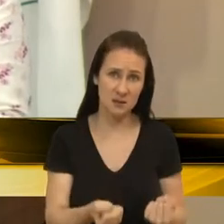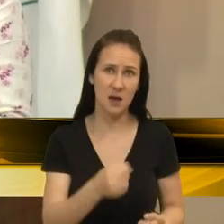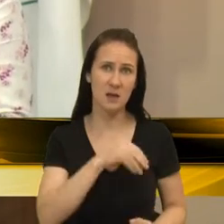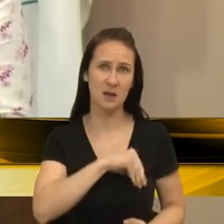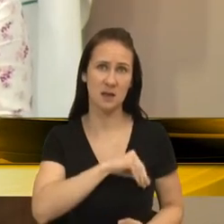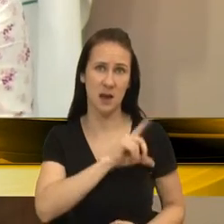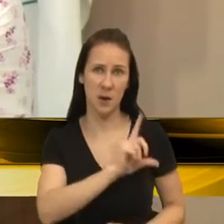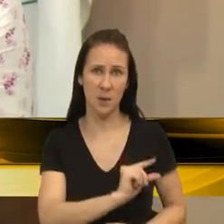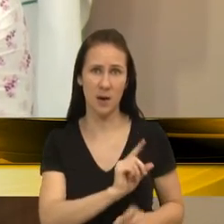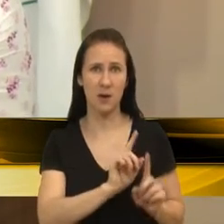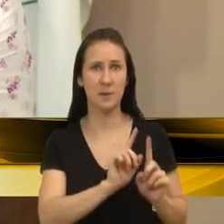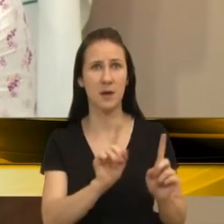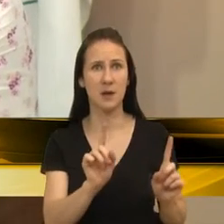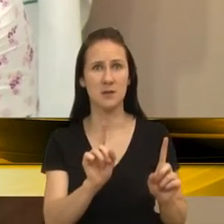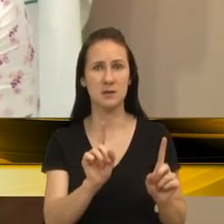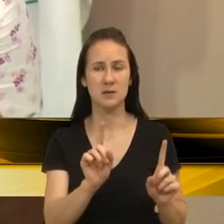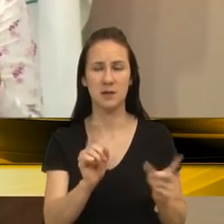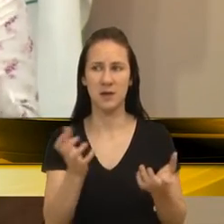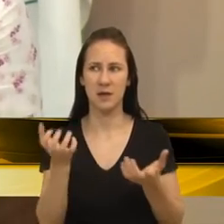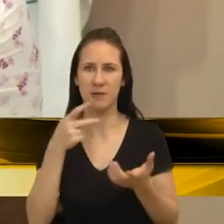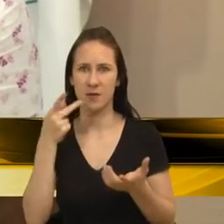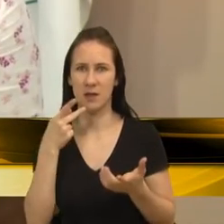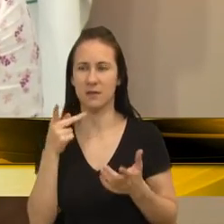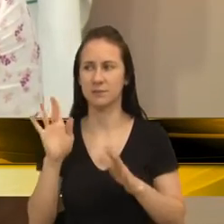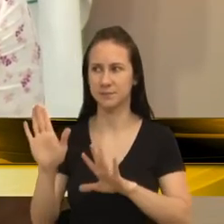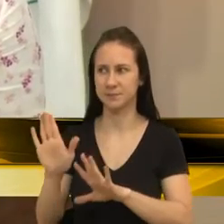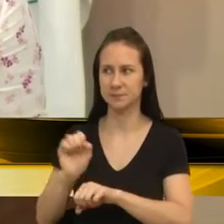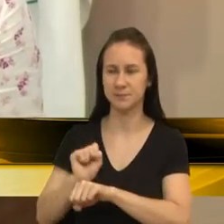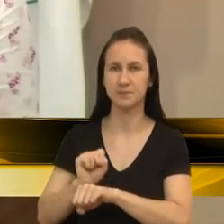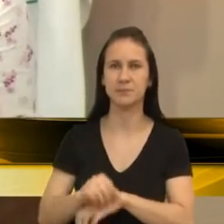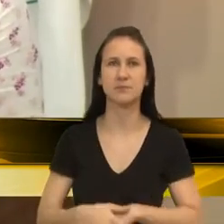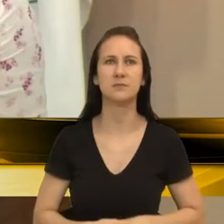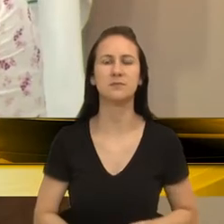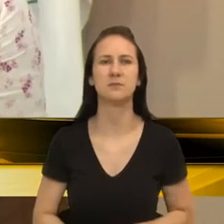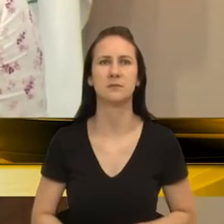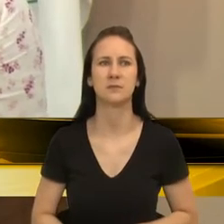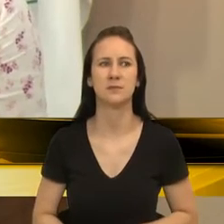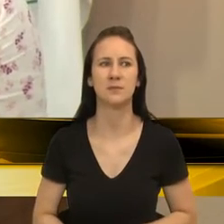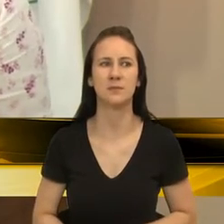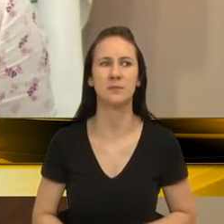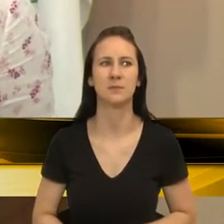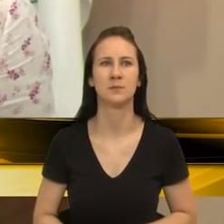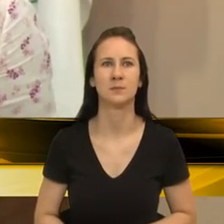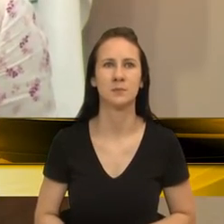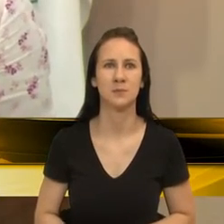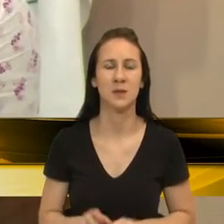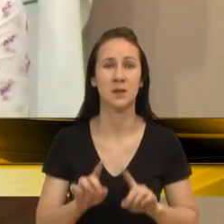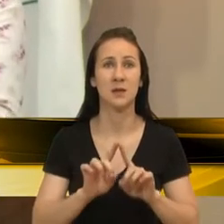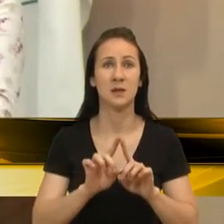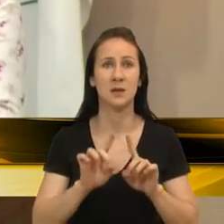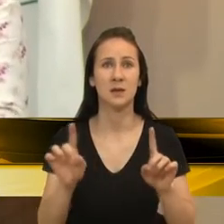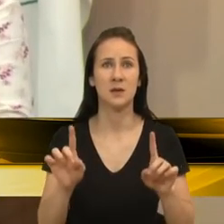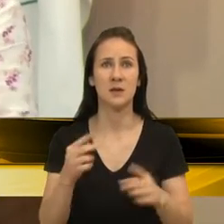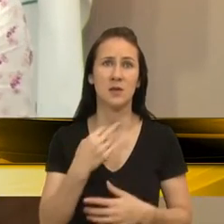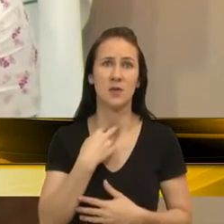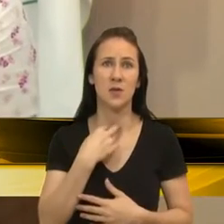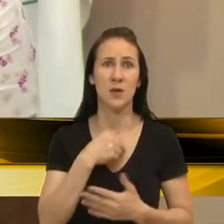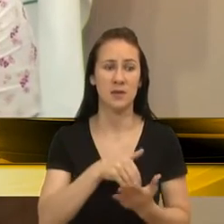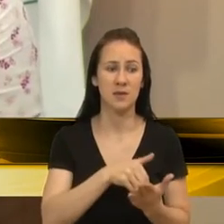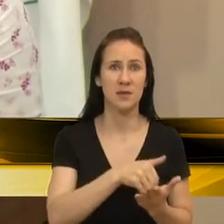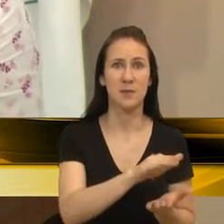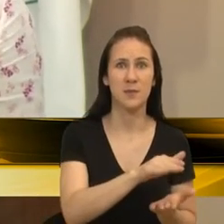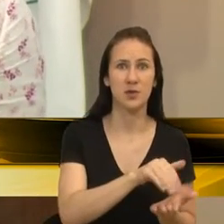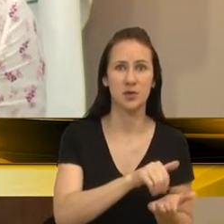uma parte, vereador. Já lhe concedo. Mas, se eles vão ser demitidos num dia, eles não podem ser demitidos no